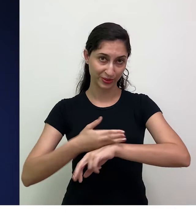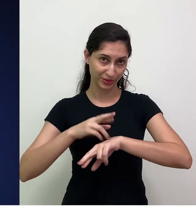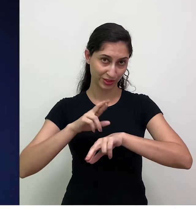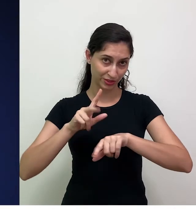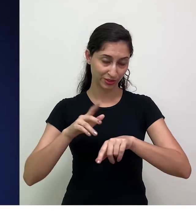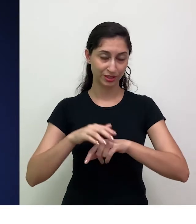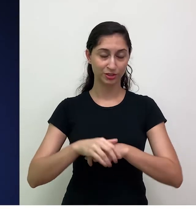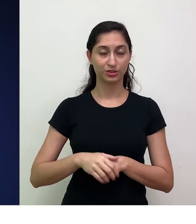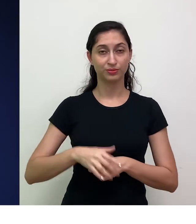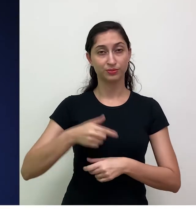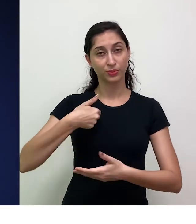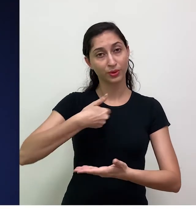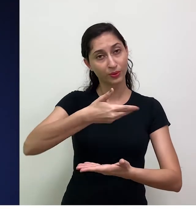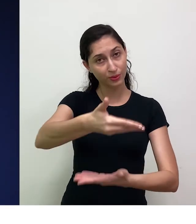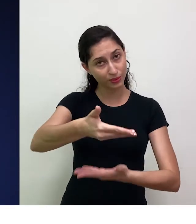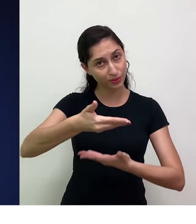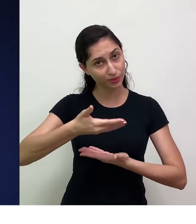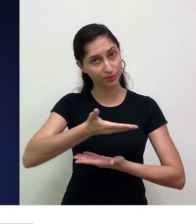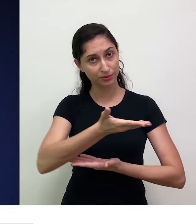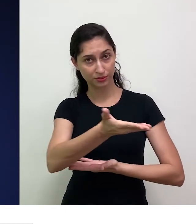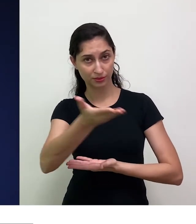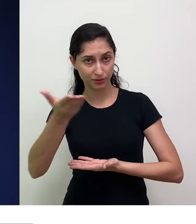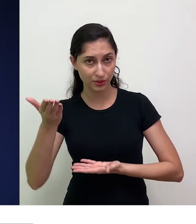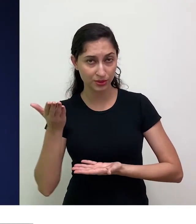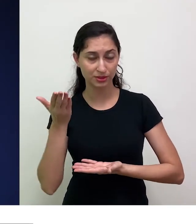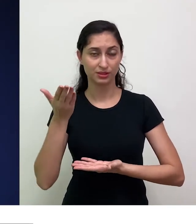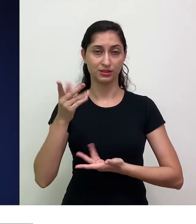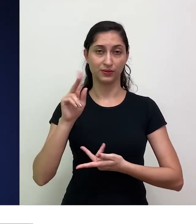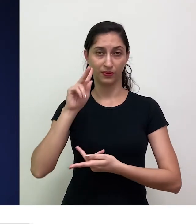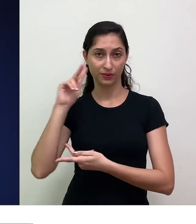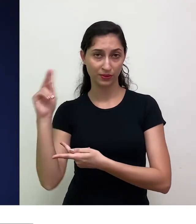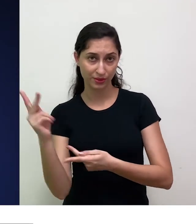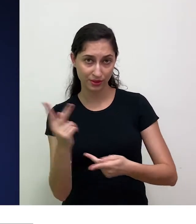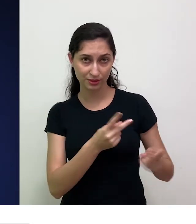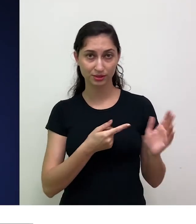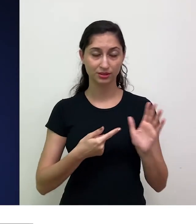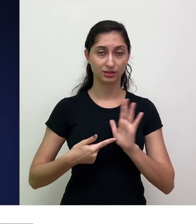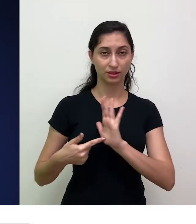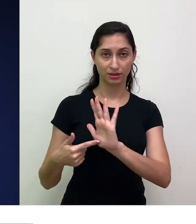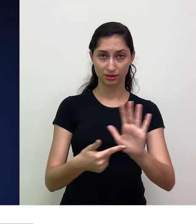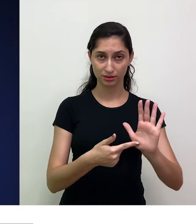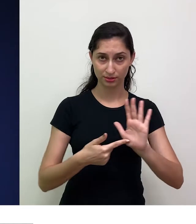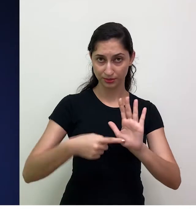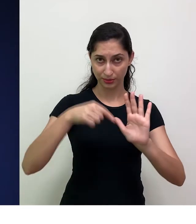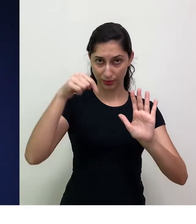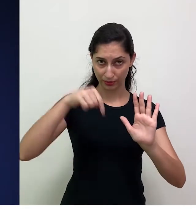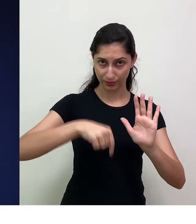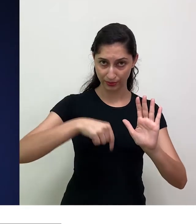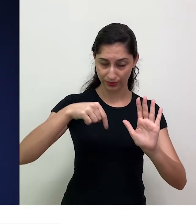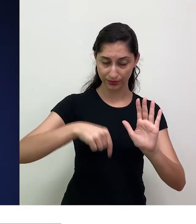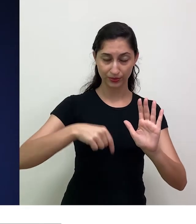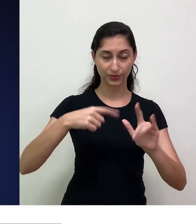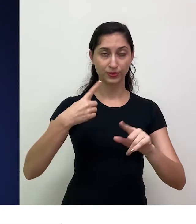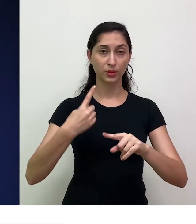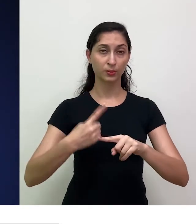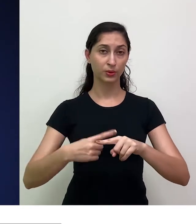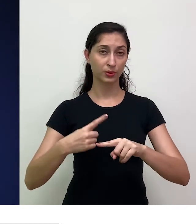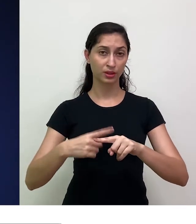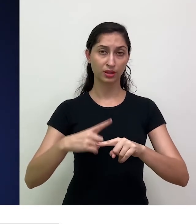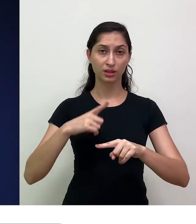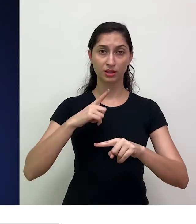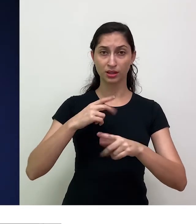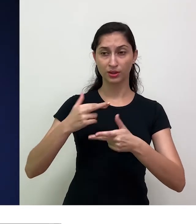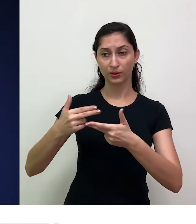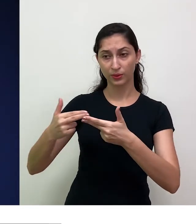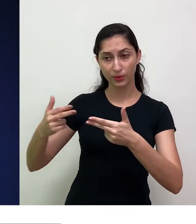o não índio, né? Tem que visitar a nossa exposição aqui, porque tem